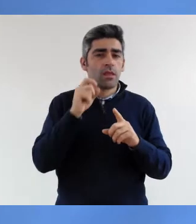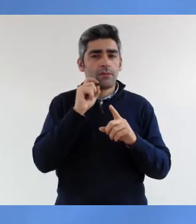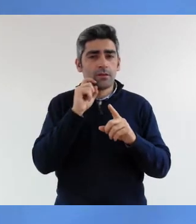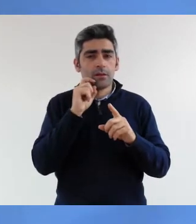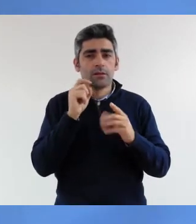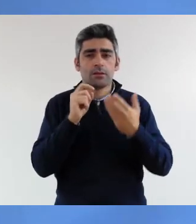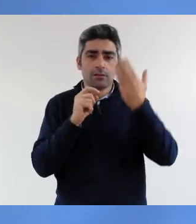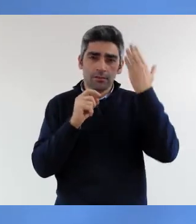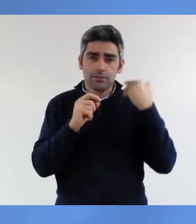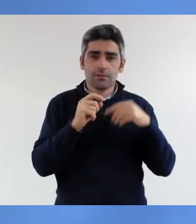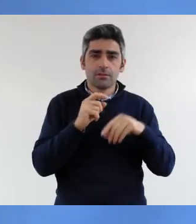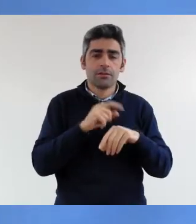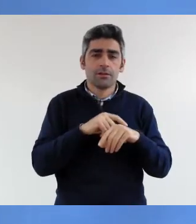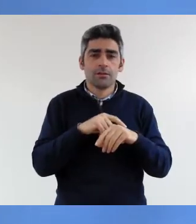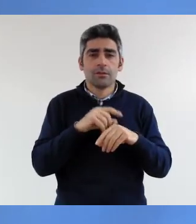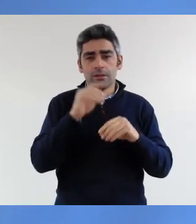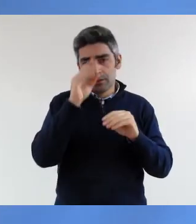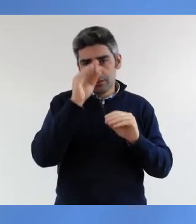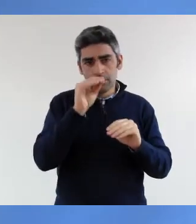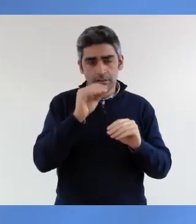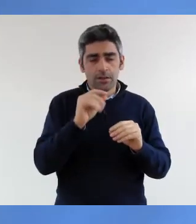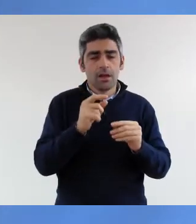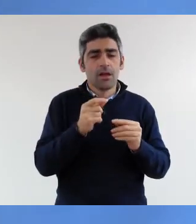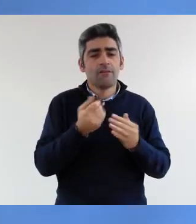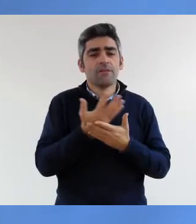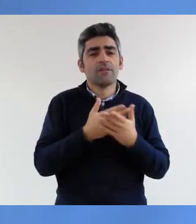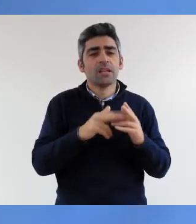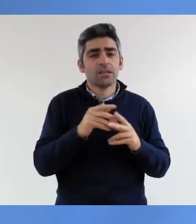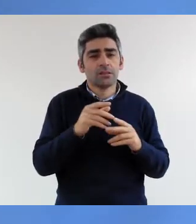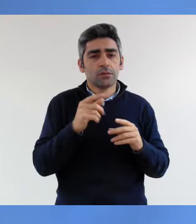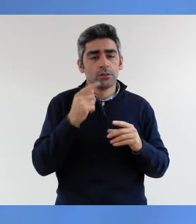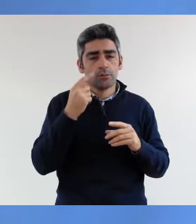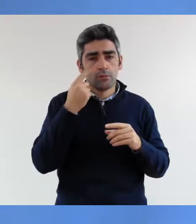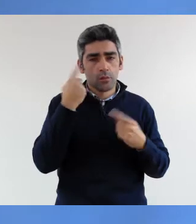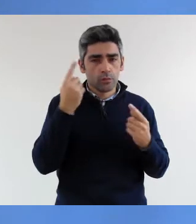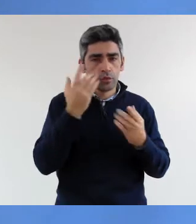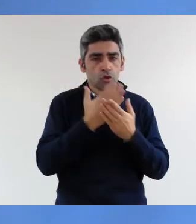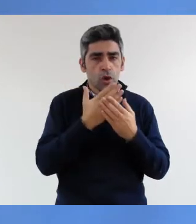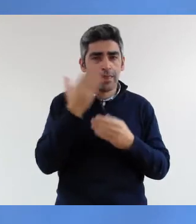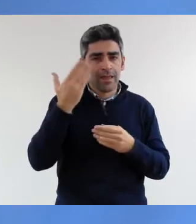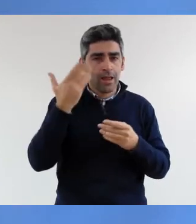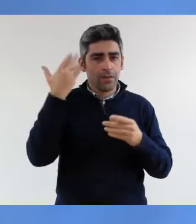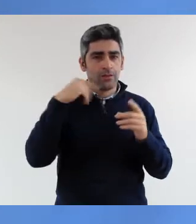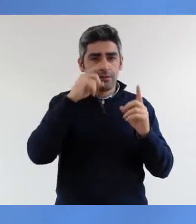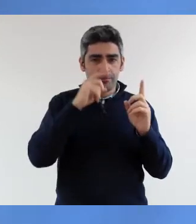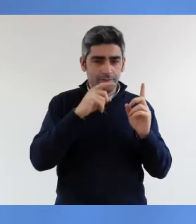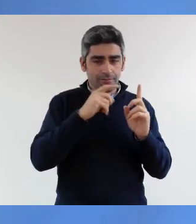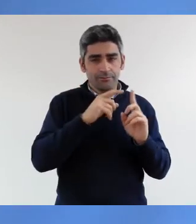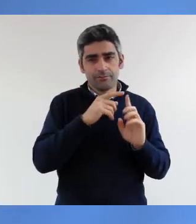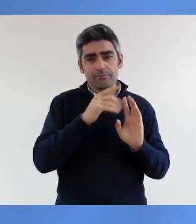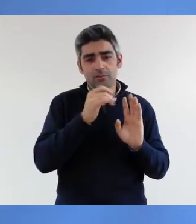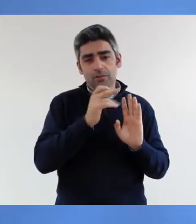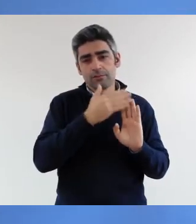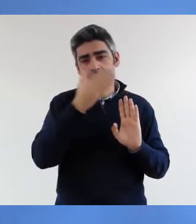quarenta e cinco anos depois de ter defendido no episódio o ensino de finanças públicas numa escola de